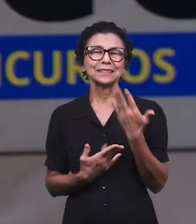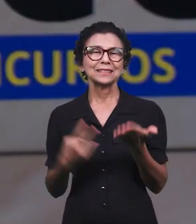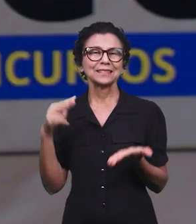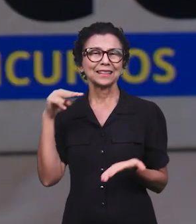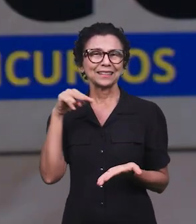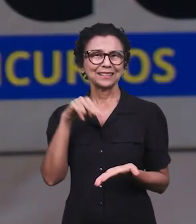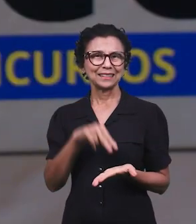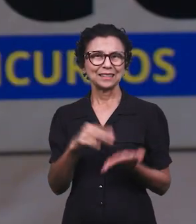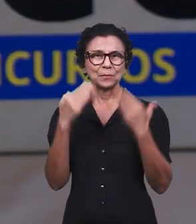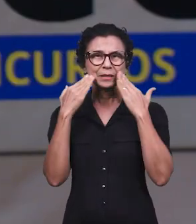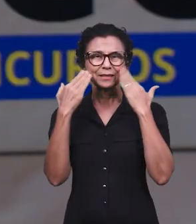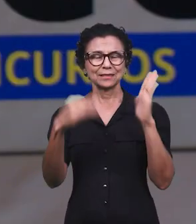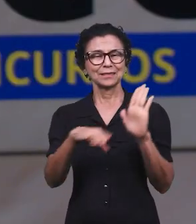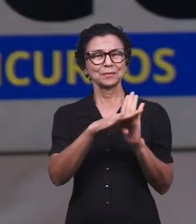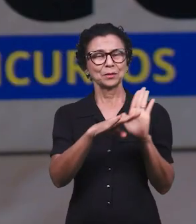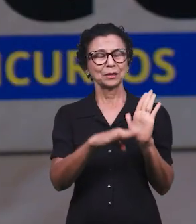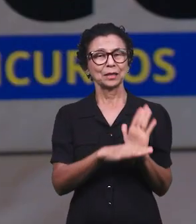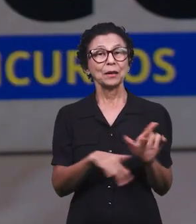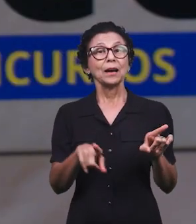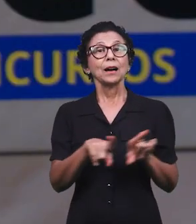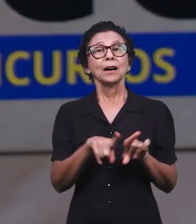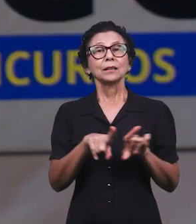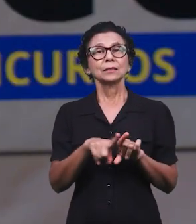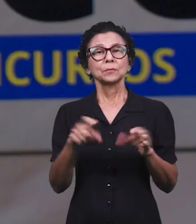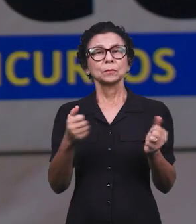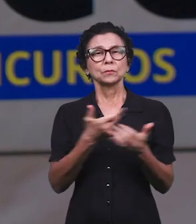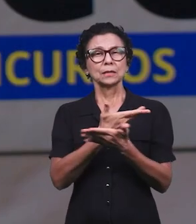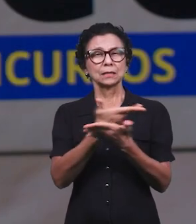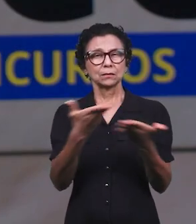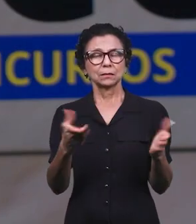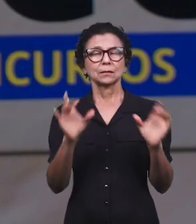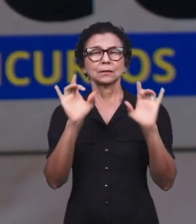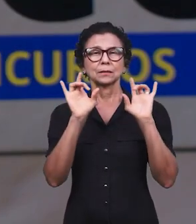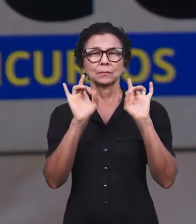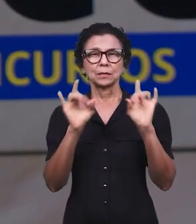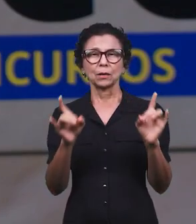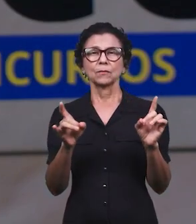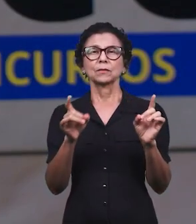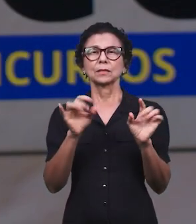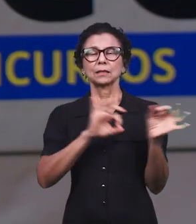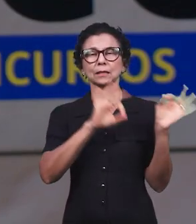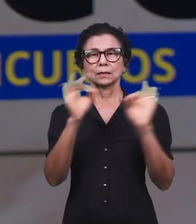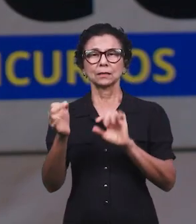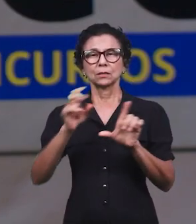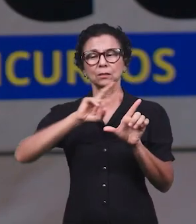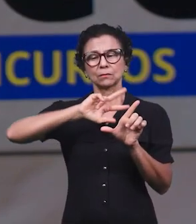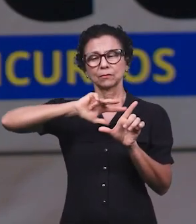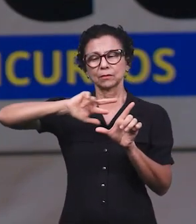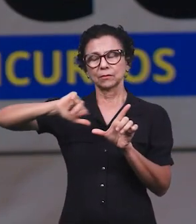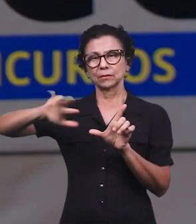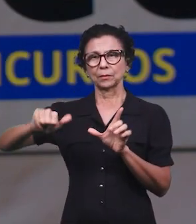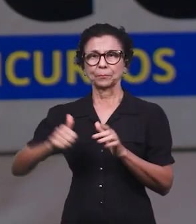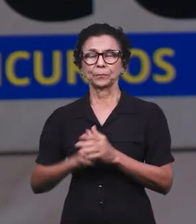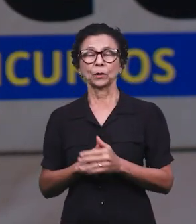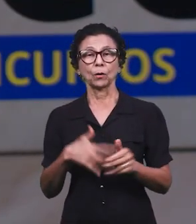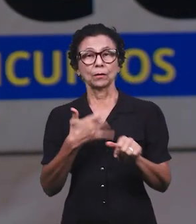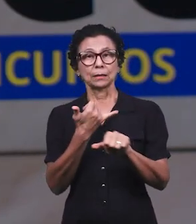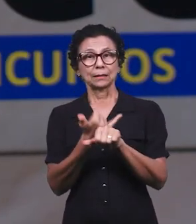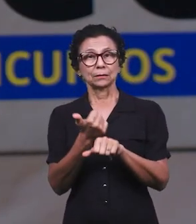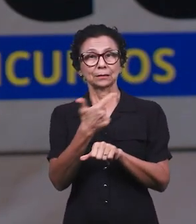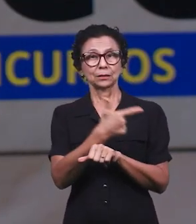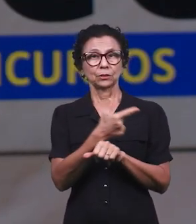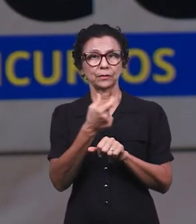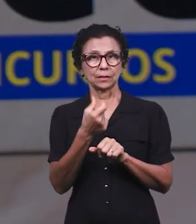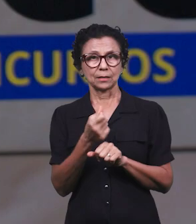fazer aquela saudação especial para aqueles que nos assistem em diversas plataformas diferentes, o canal 126 da TV RO, o